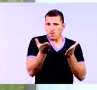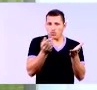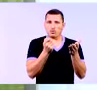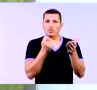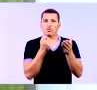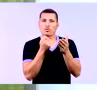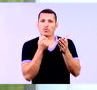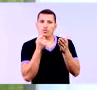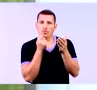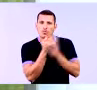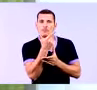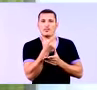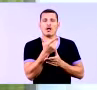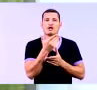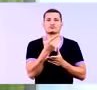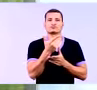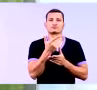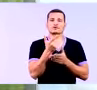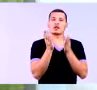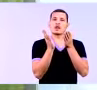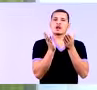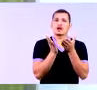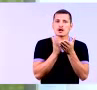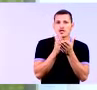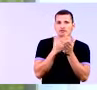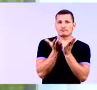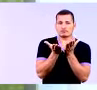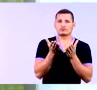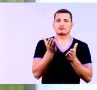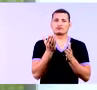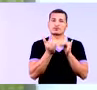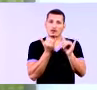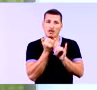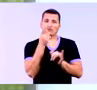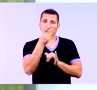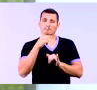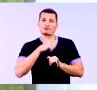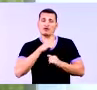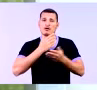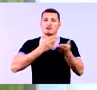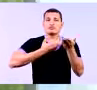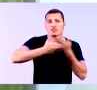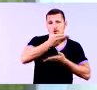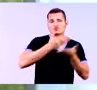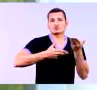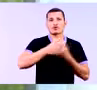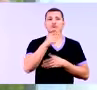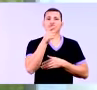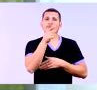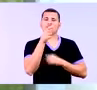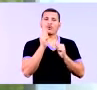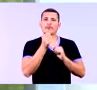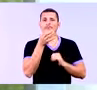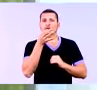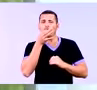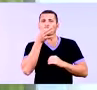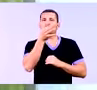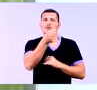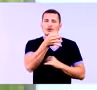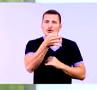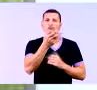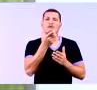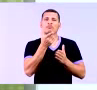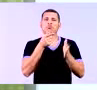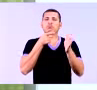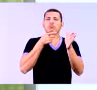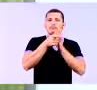tem acesso a uma interação com o autor do livro. Você pode enviar sua opinião, fazer um